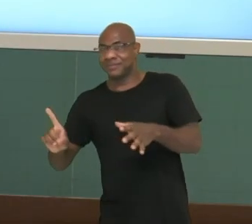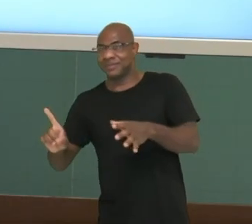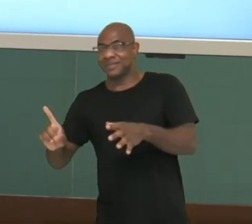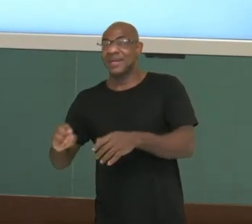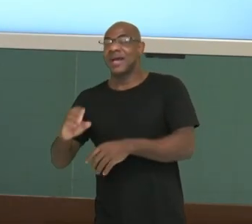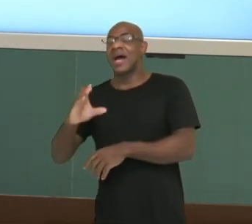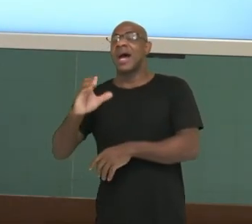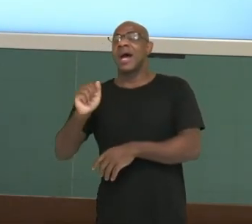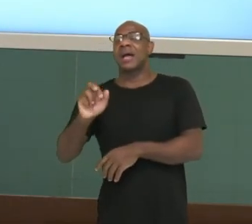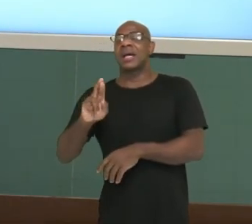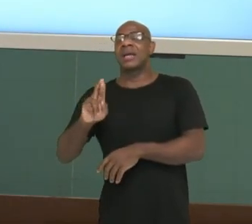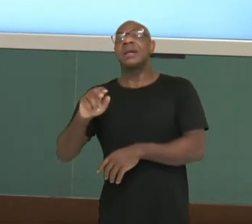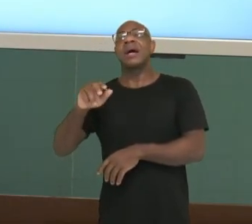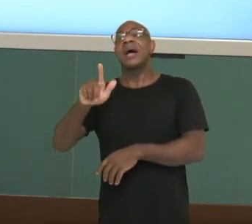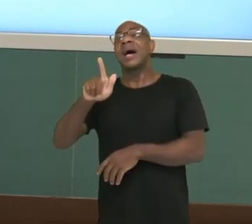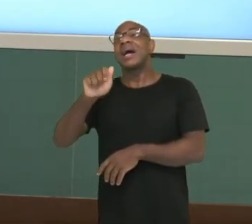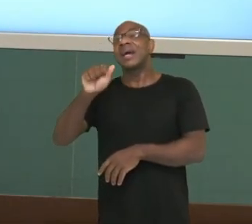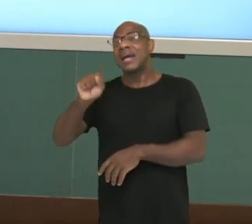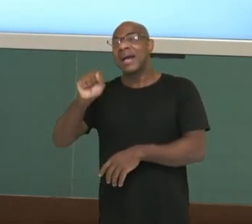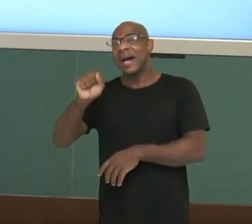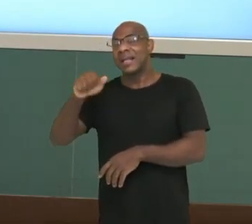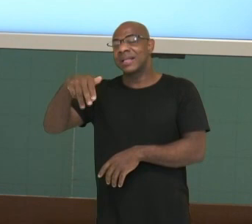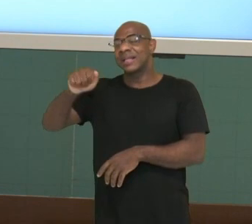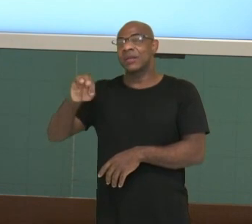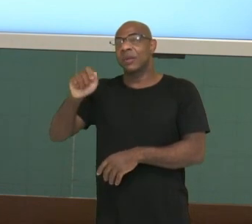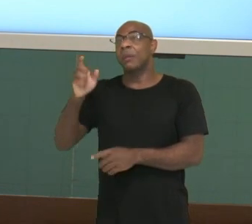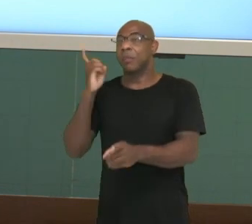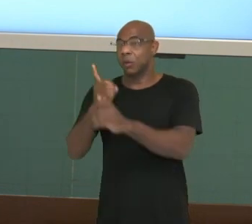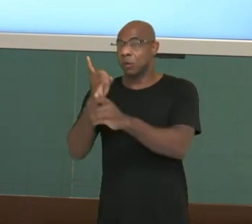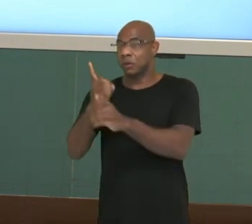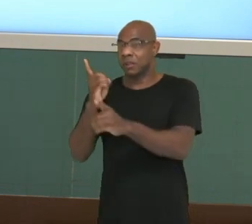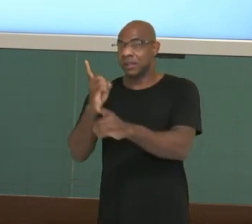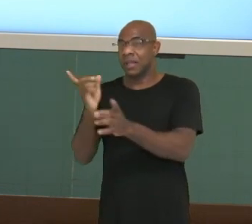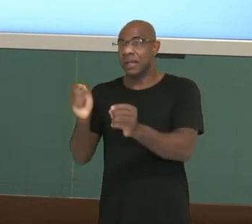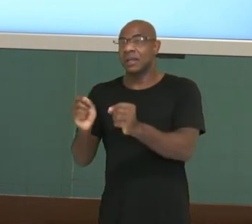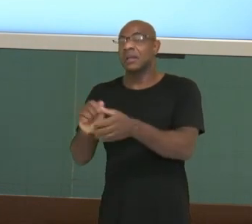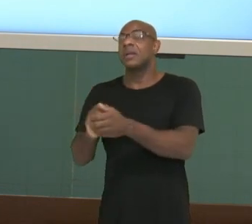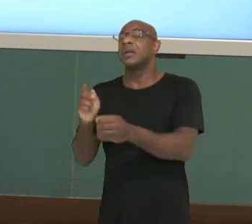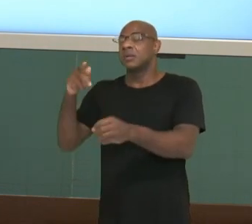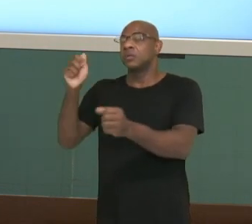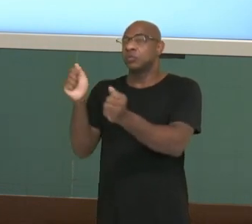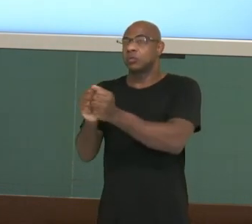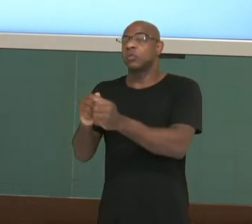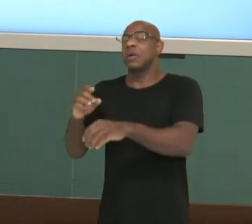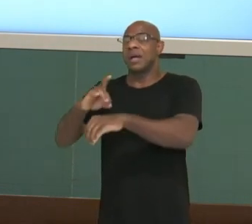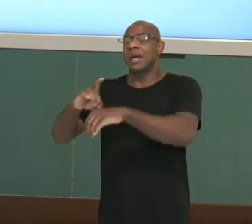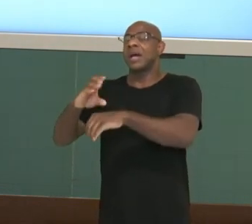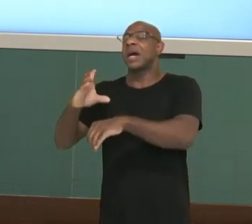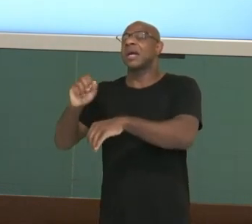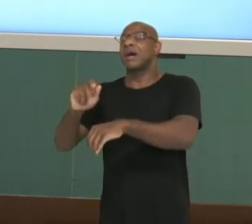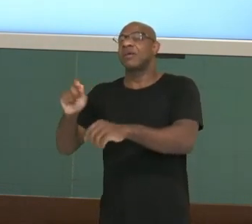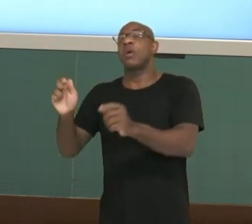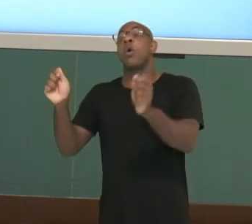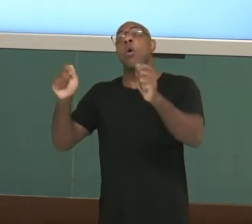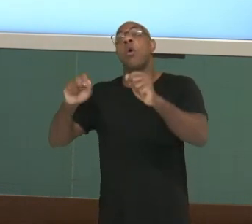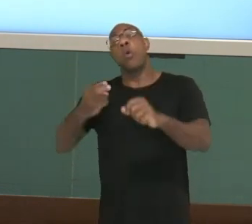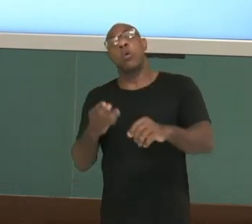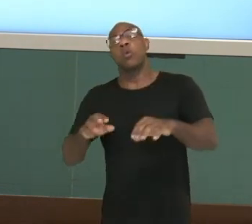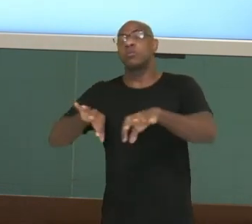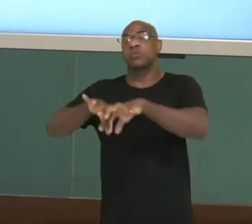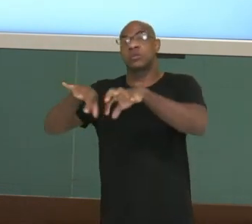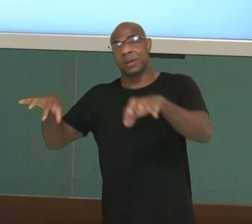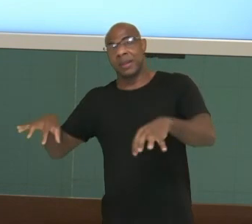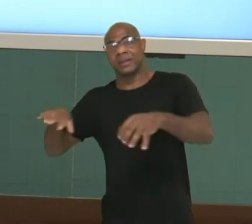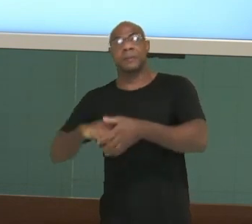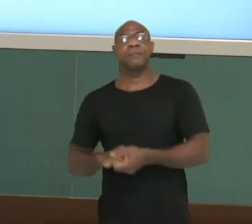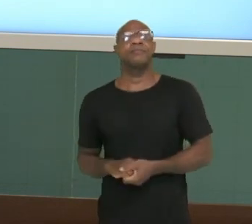natural, o gás natural, podendo ser encontrado junto com o carvão ou também ser encontrado separado dele. E aí o